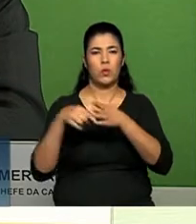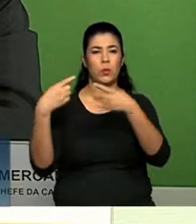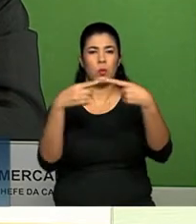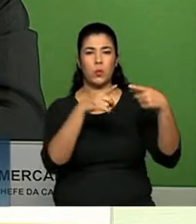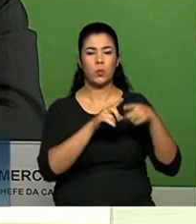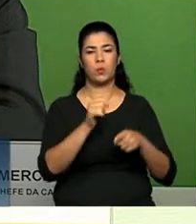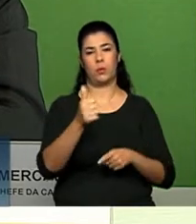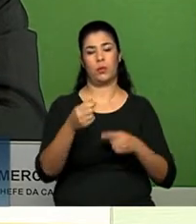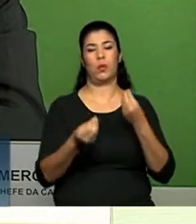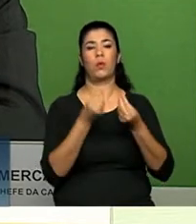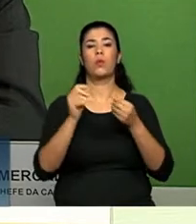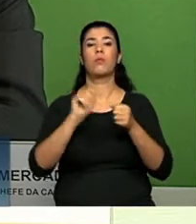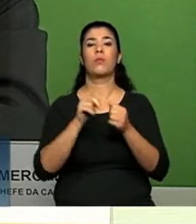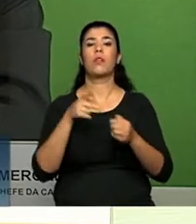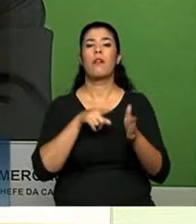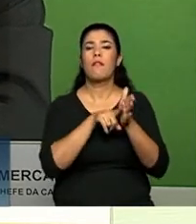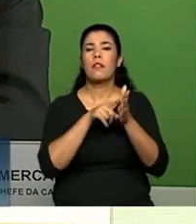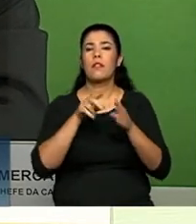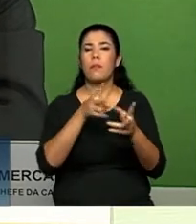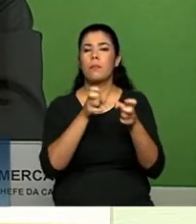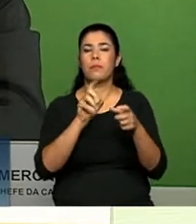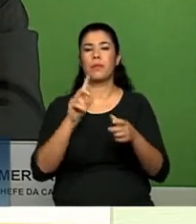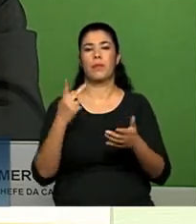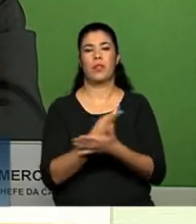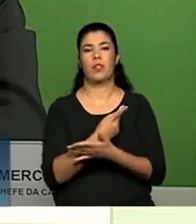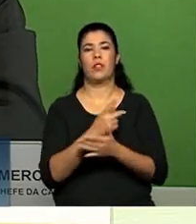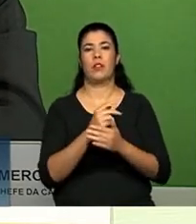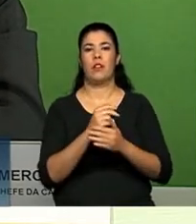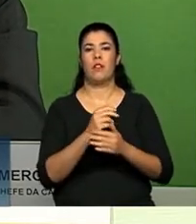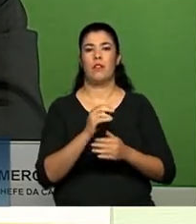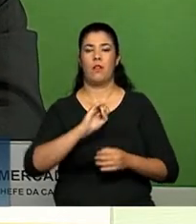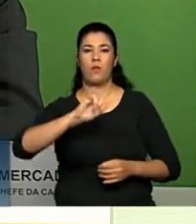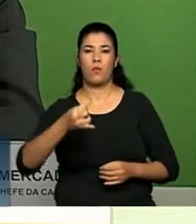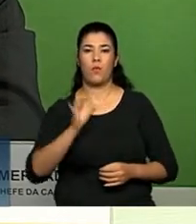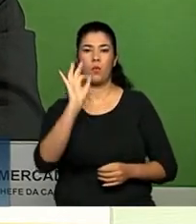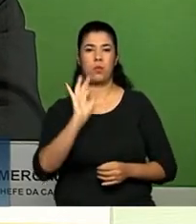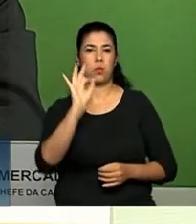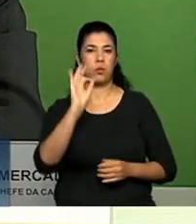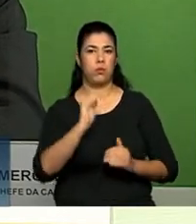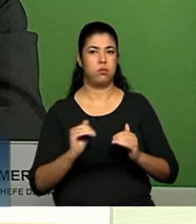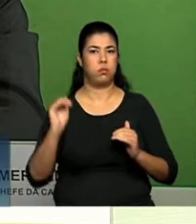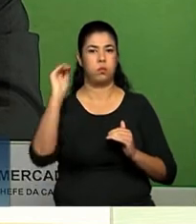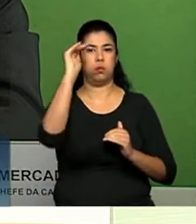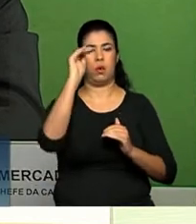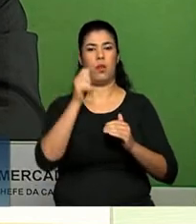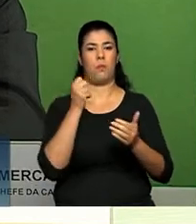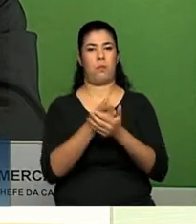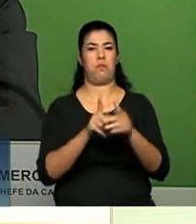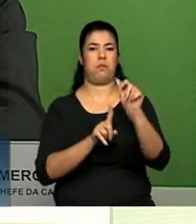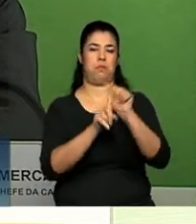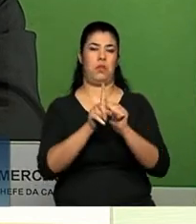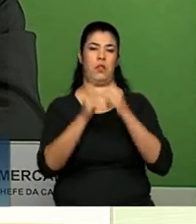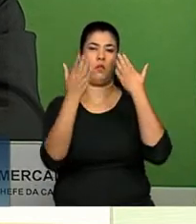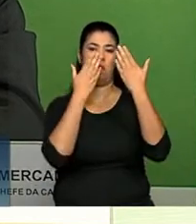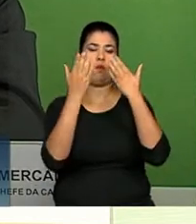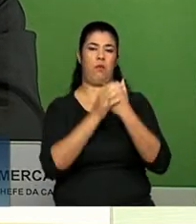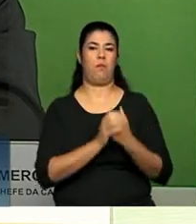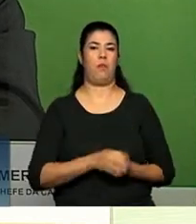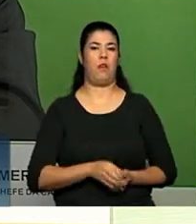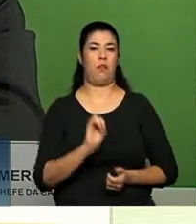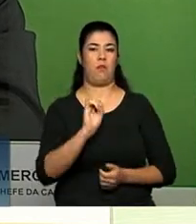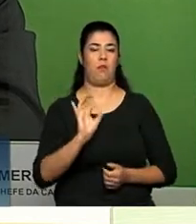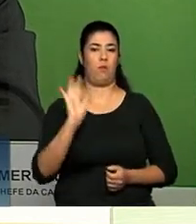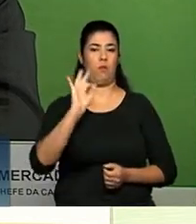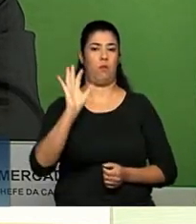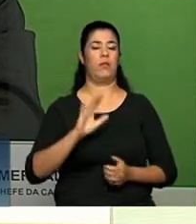nos casos em que houve claramente um aumento de tarifas, de mensalidades muito acima do que é a inflação do período. E